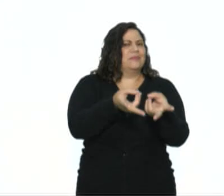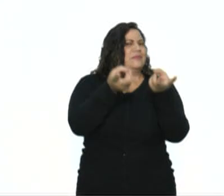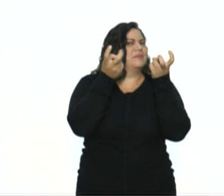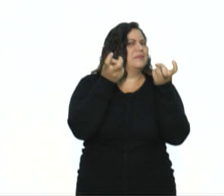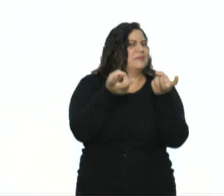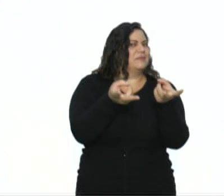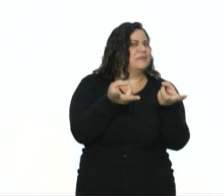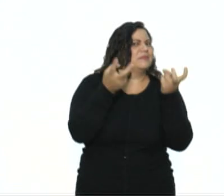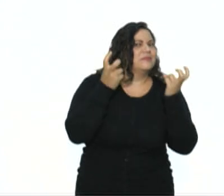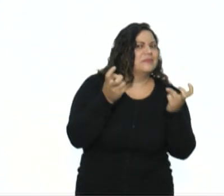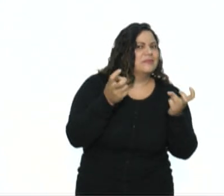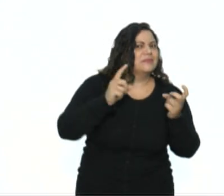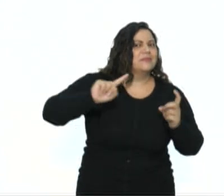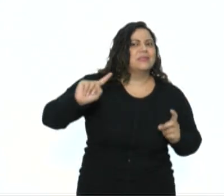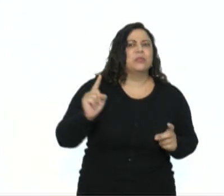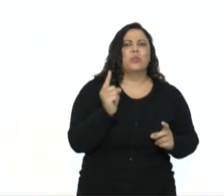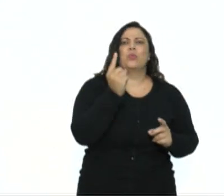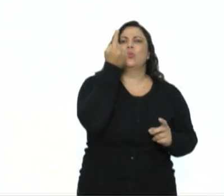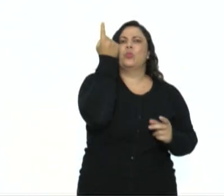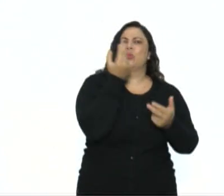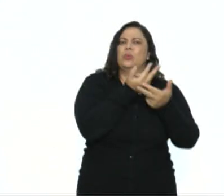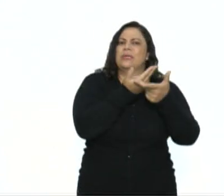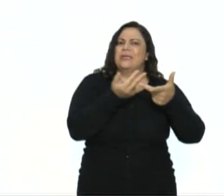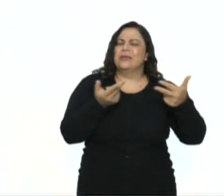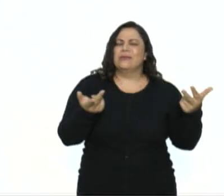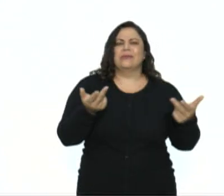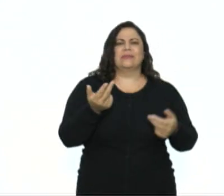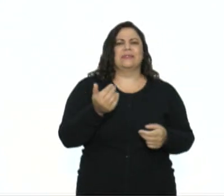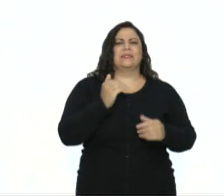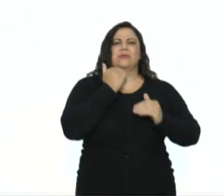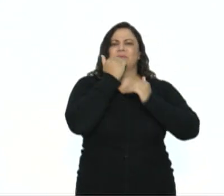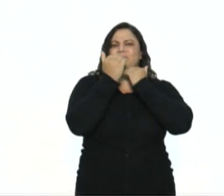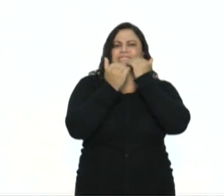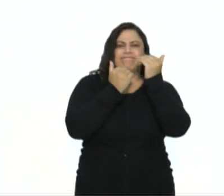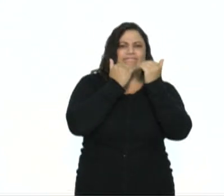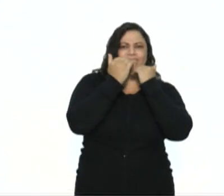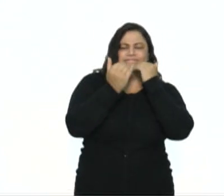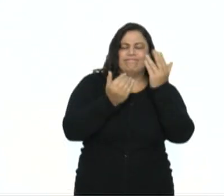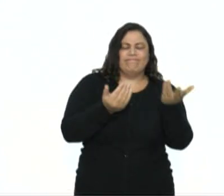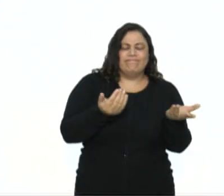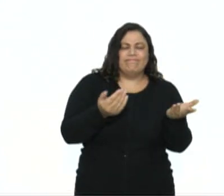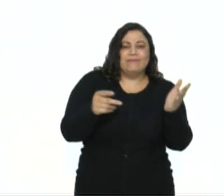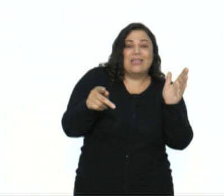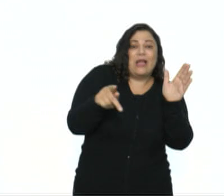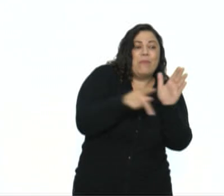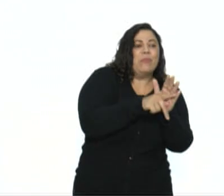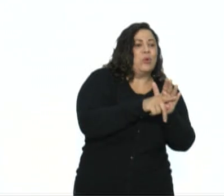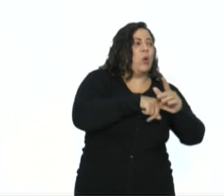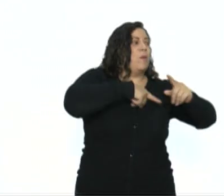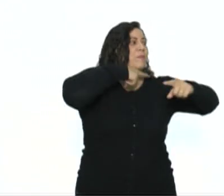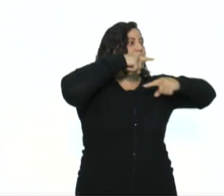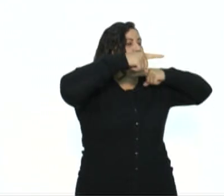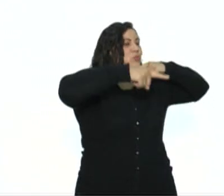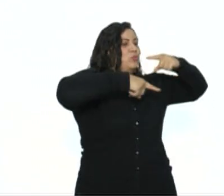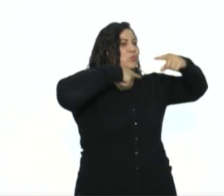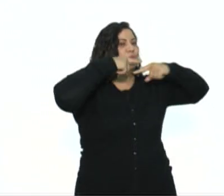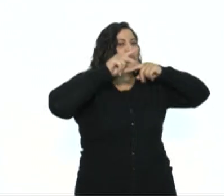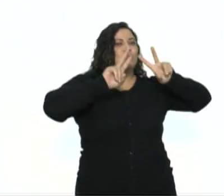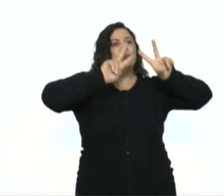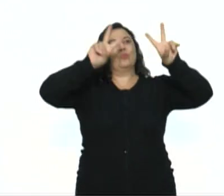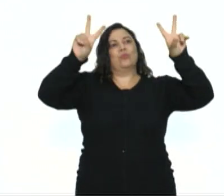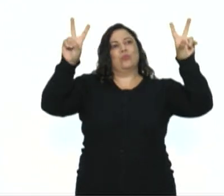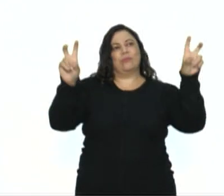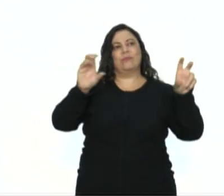a única coisa que não pode ser posta em dúvida é sua própria dúvida, o cogito ergo